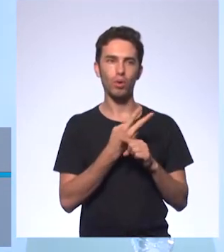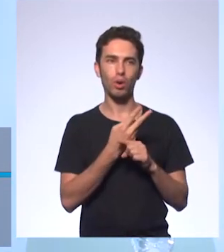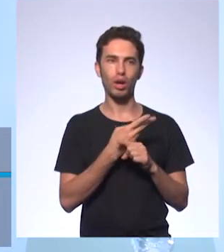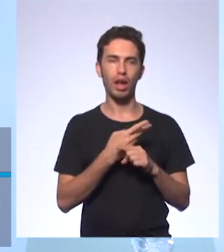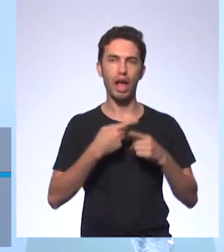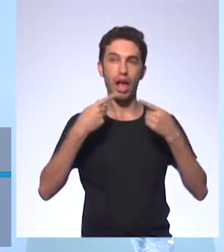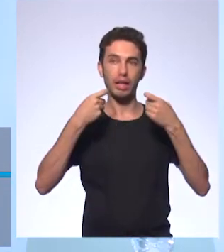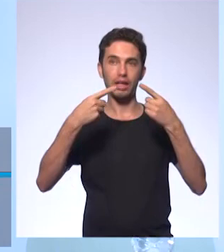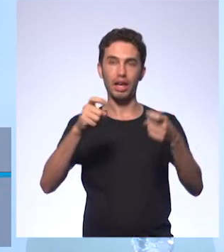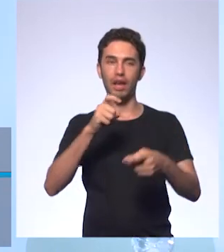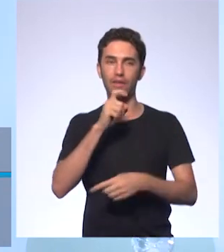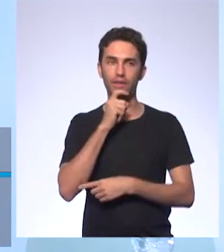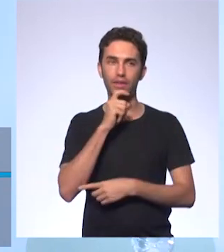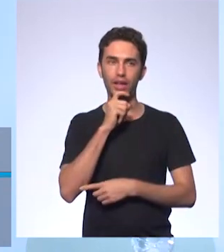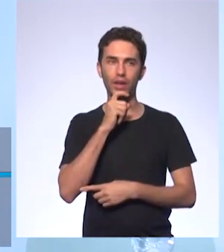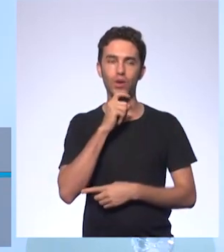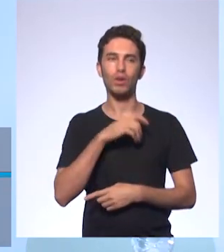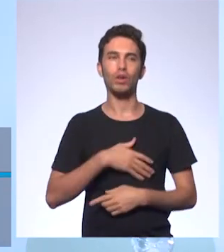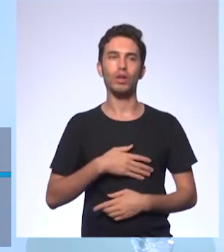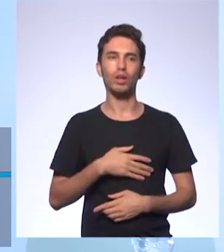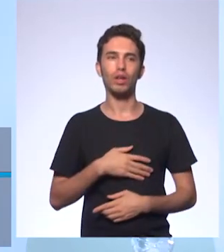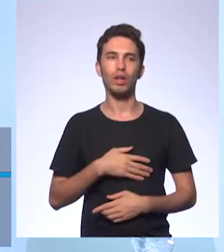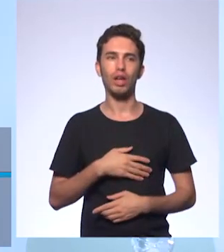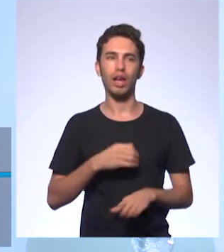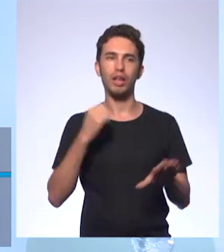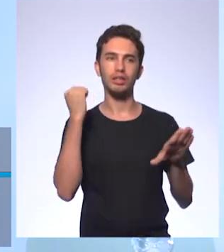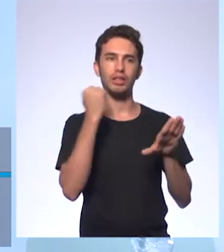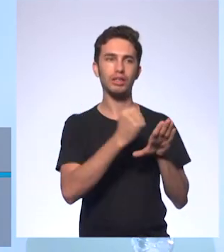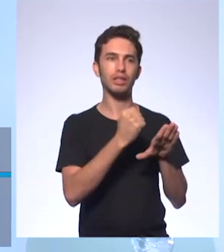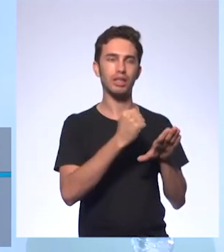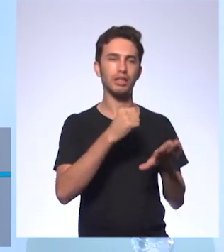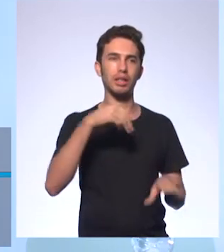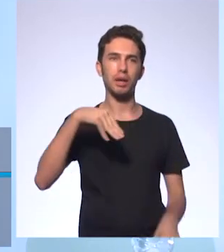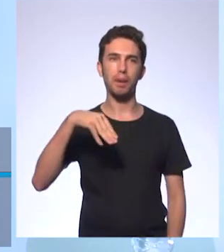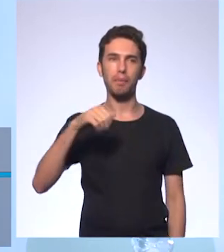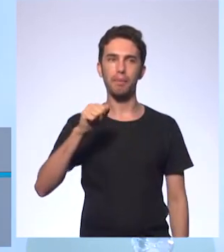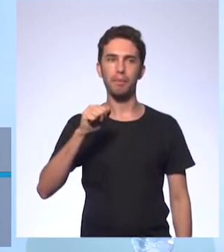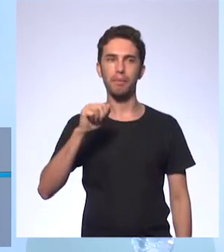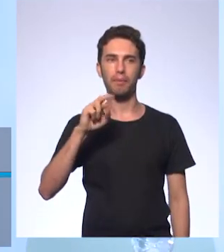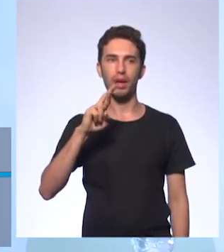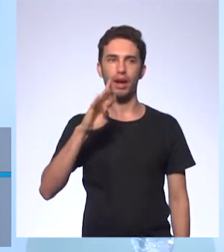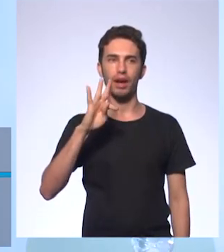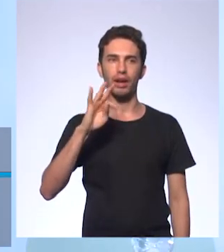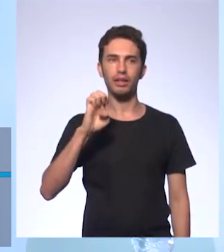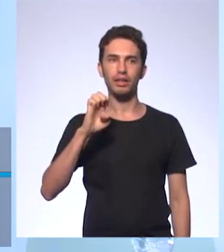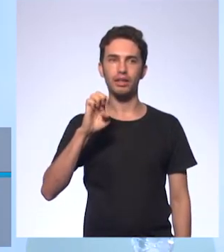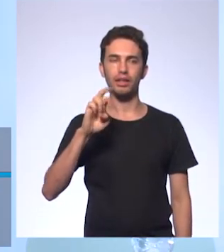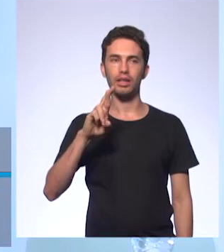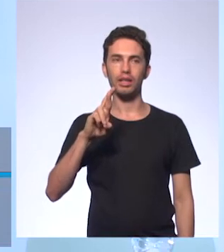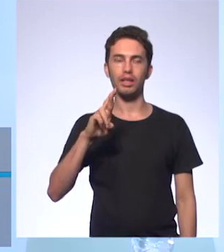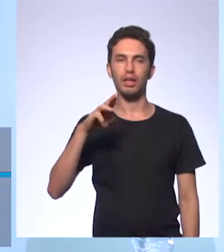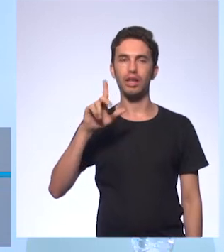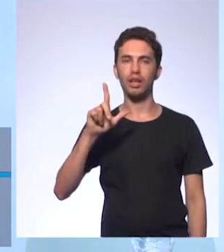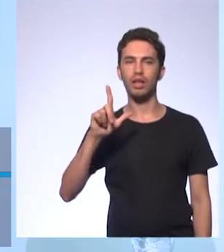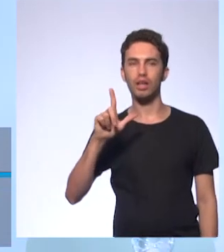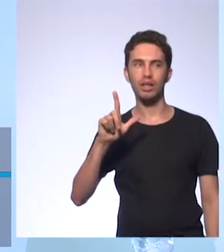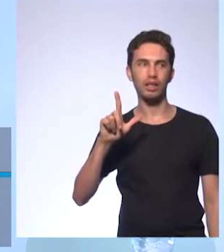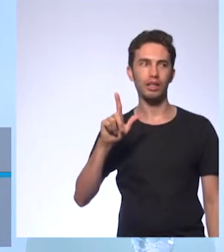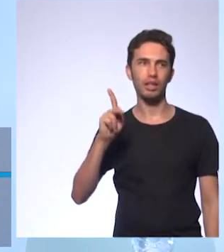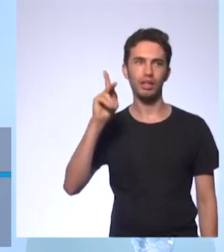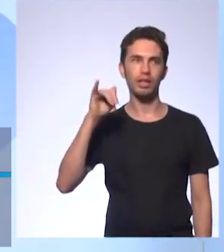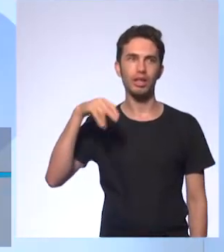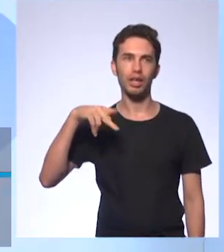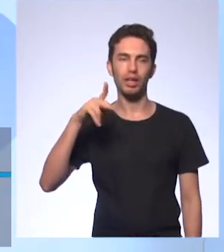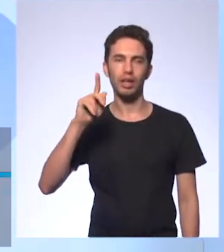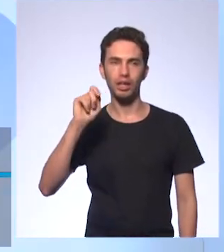Guerra Fria, regime militar no Brasil, assassinato de Martin Luther King. Que ano que essa pessoa nasceu? Nossa, tem muita